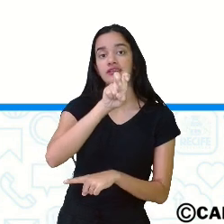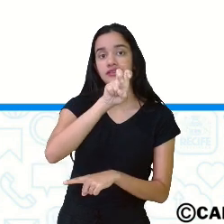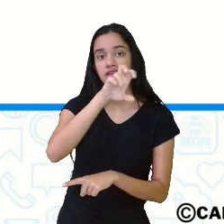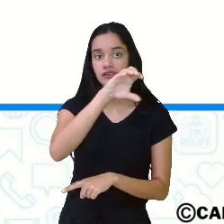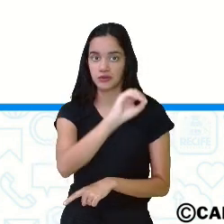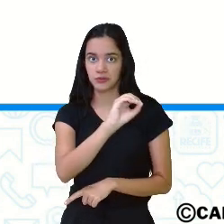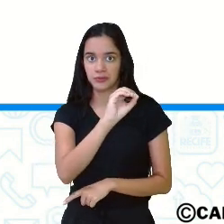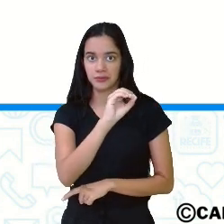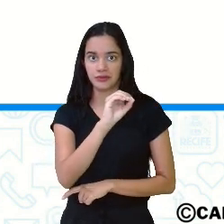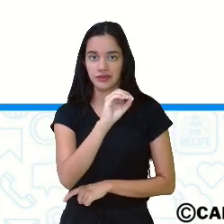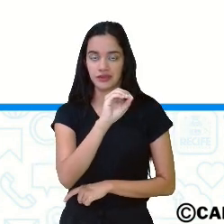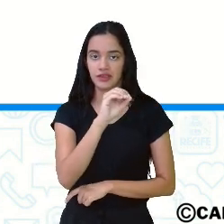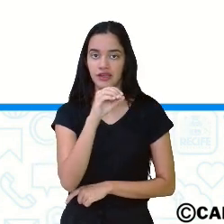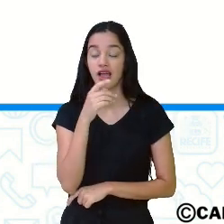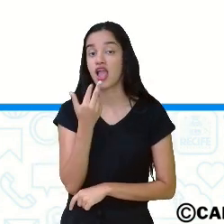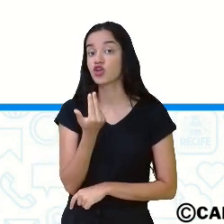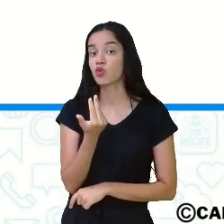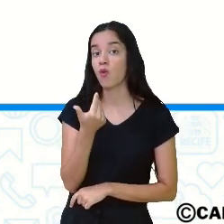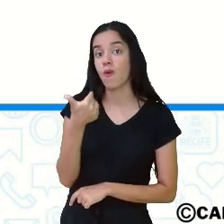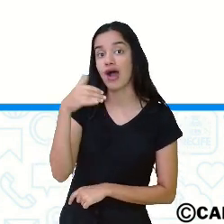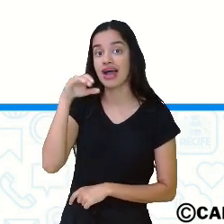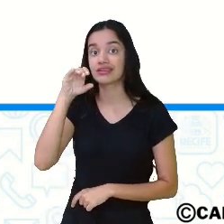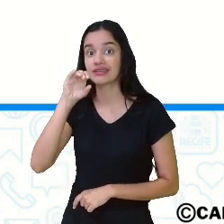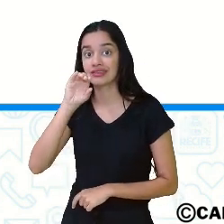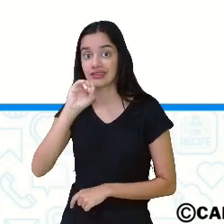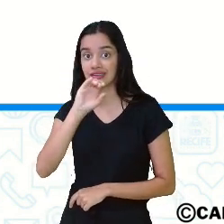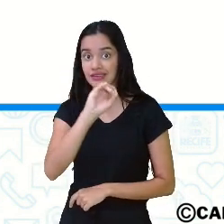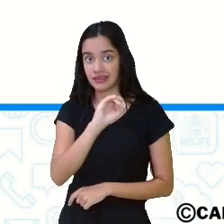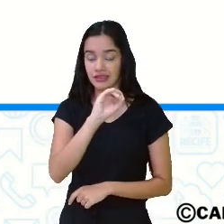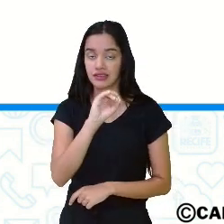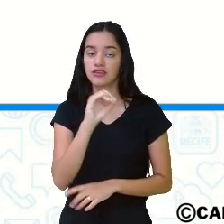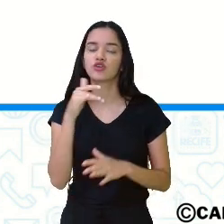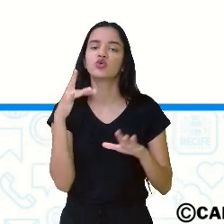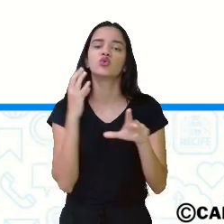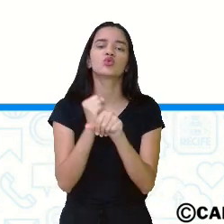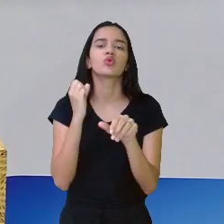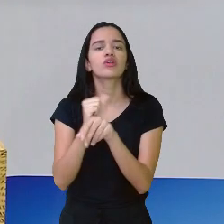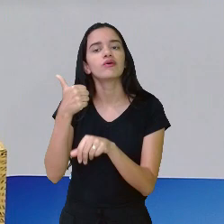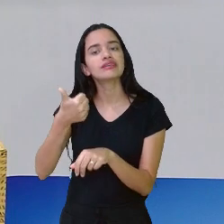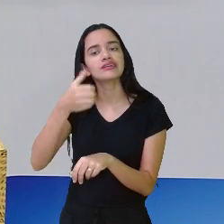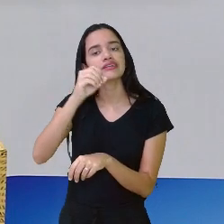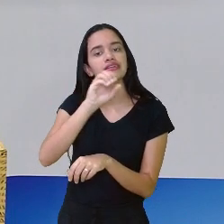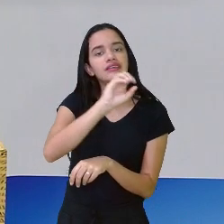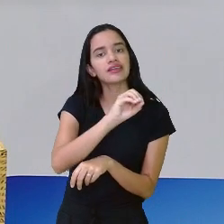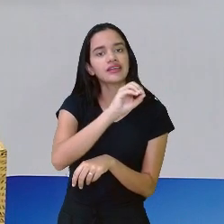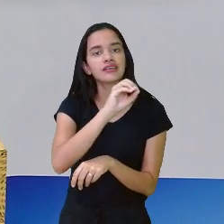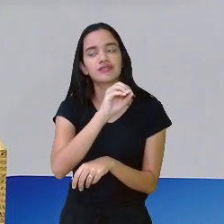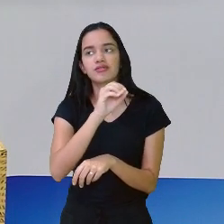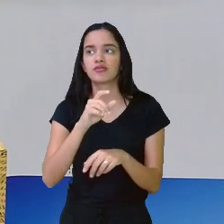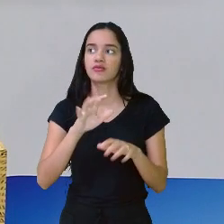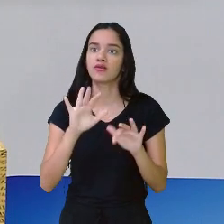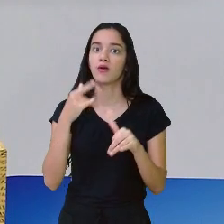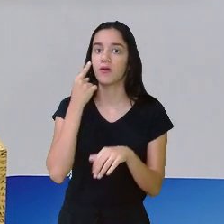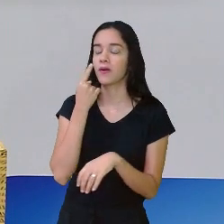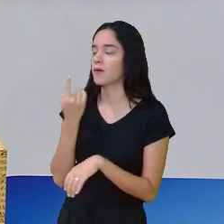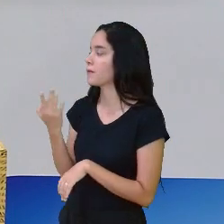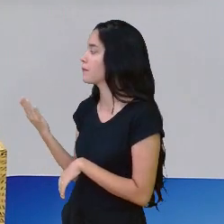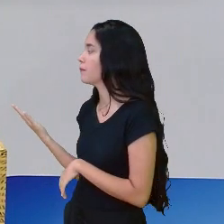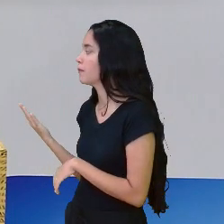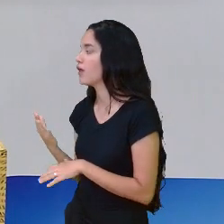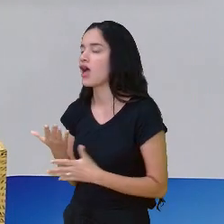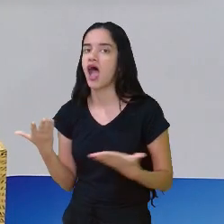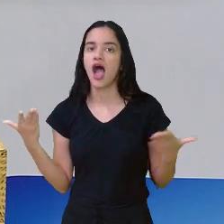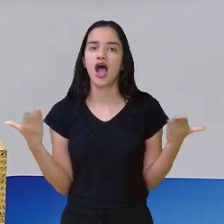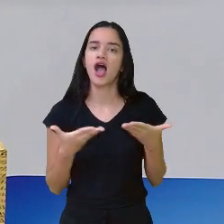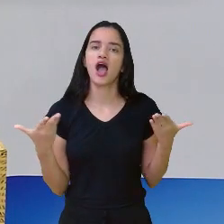50, que é igual a 100. Então, dá o total de 100 palitos no pacotinho, tá certo? Agora, vamos